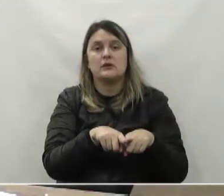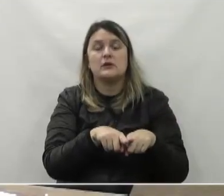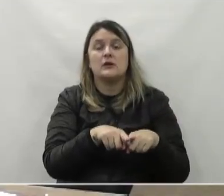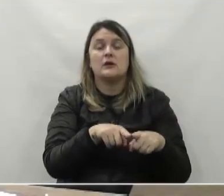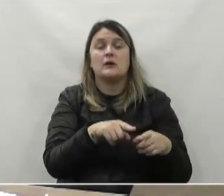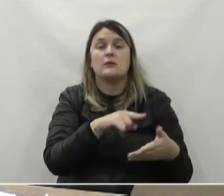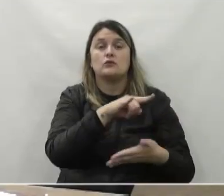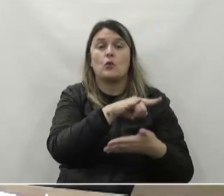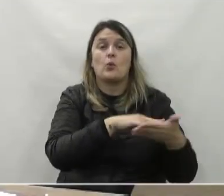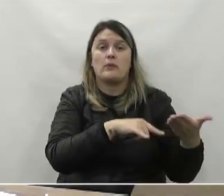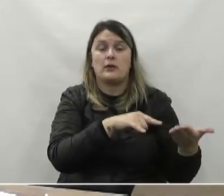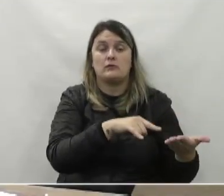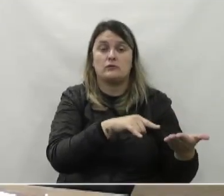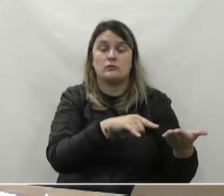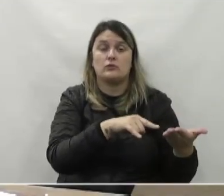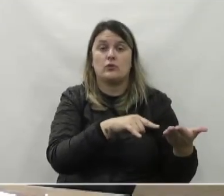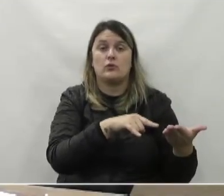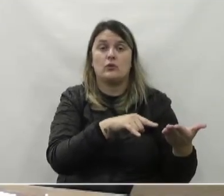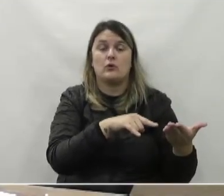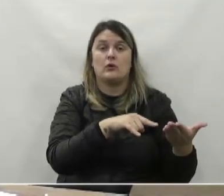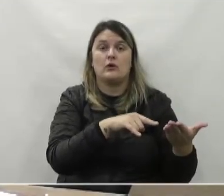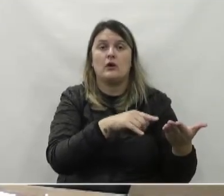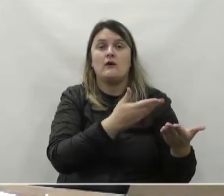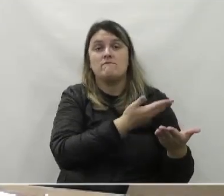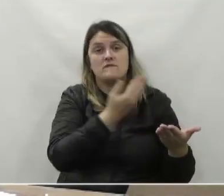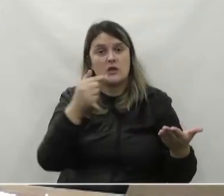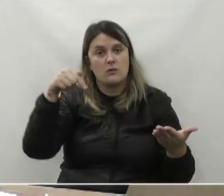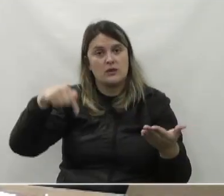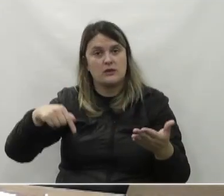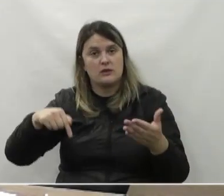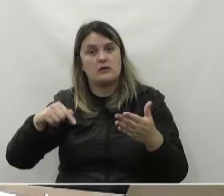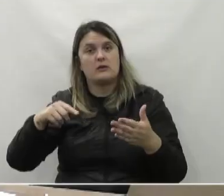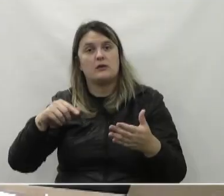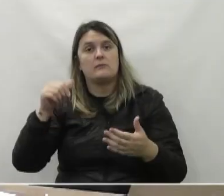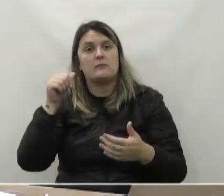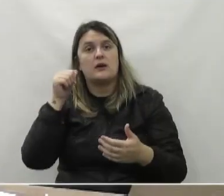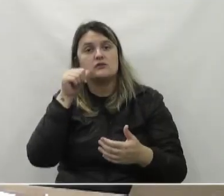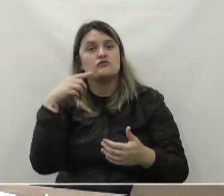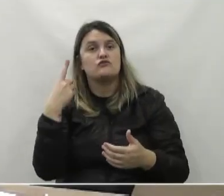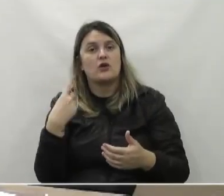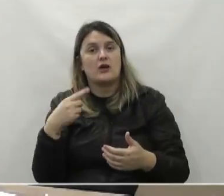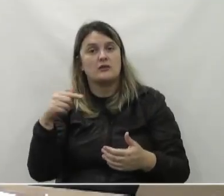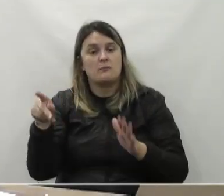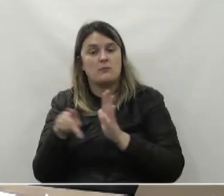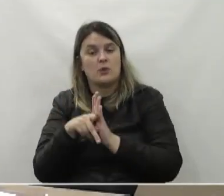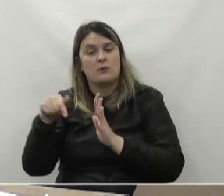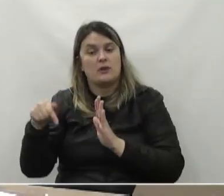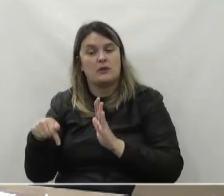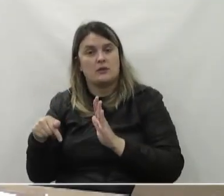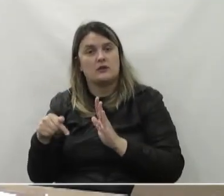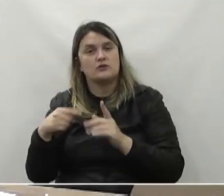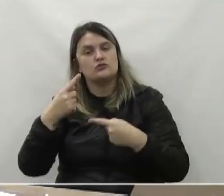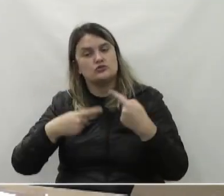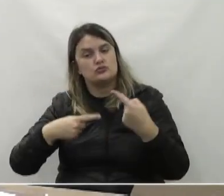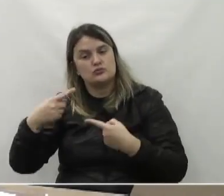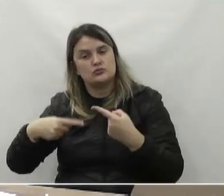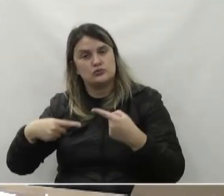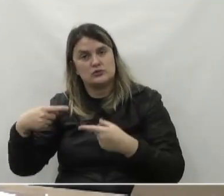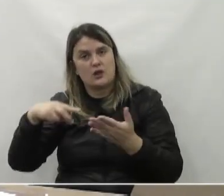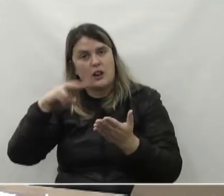também esse parecer pela a nossa advogada da Câmara aqui, né, para que a gente possa discutir